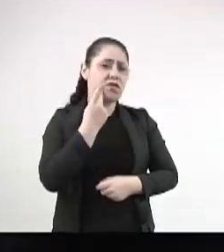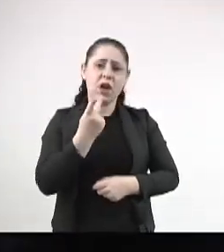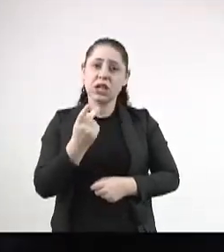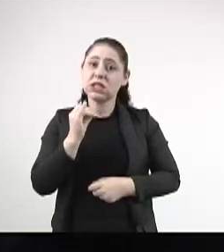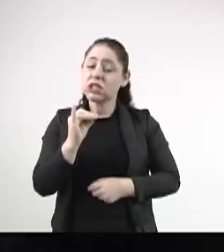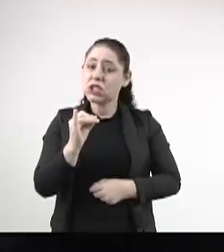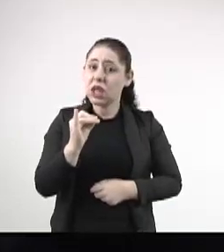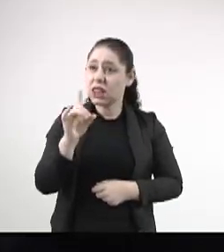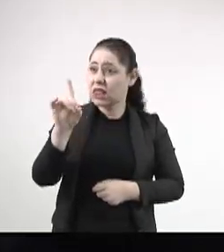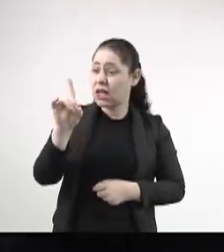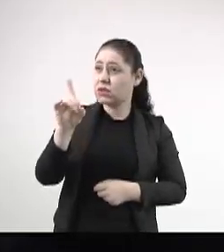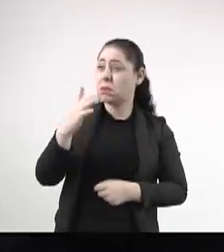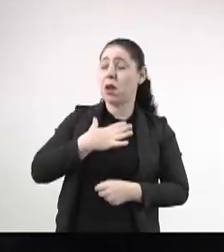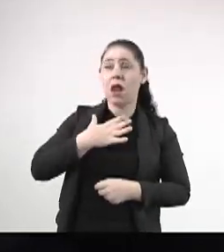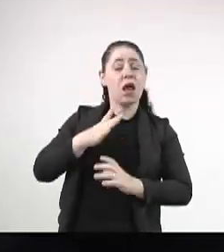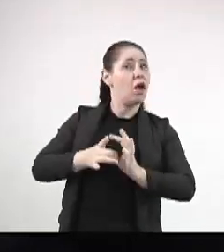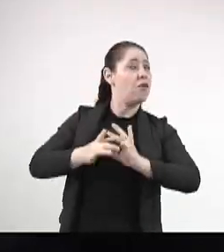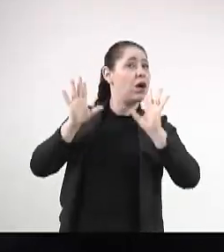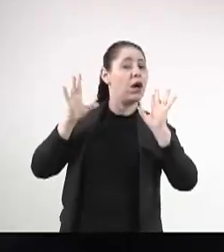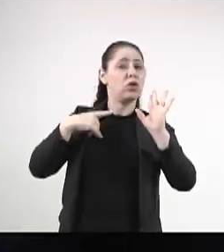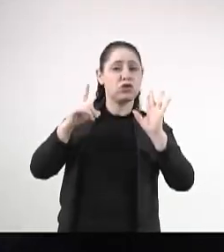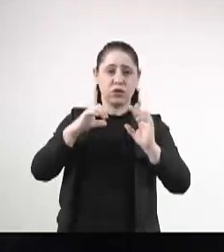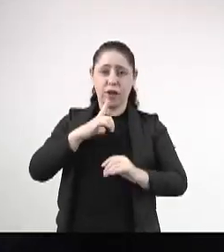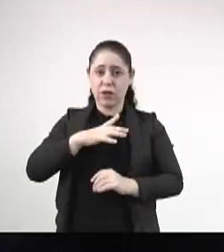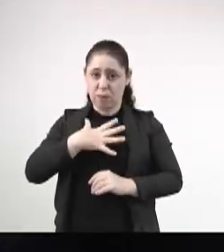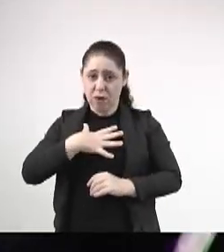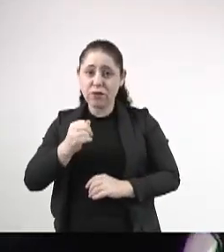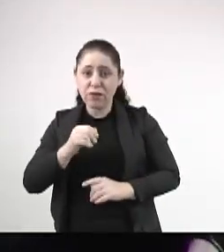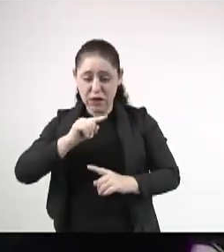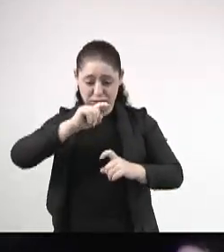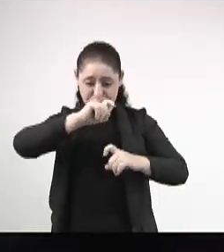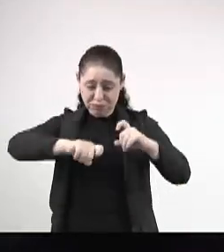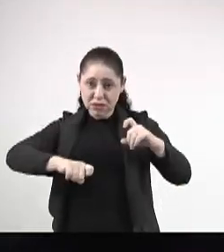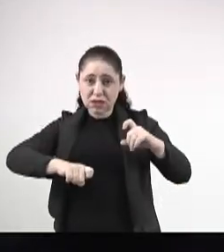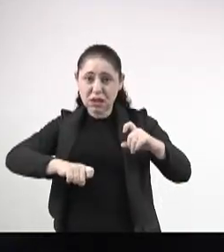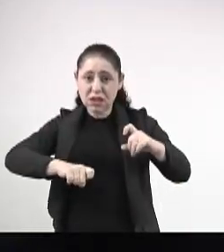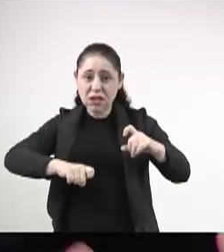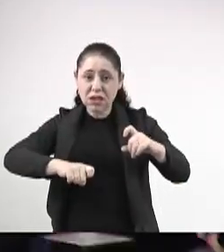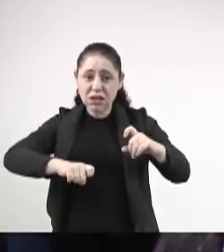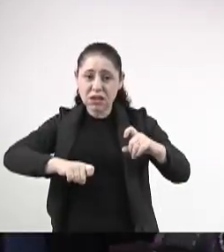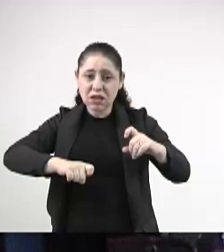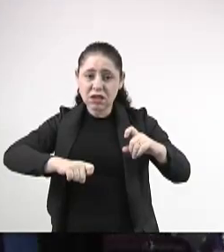um dia, Deus o livre e guarde, eu tivesse uma filha que fosse estuprada,